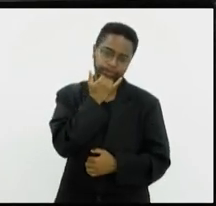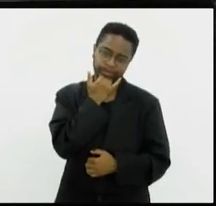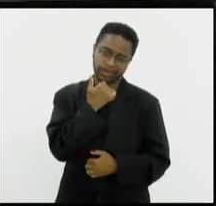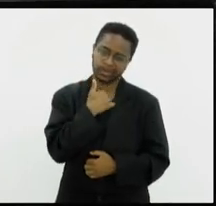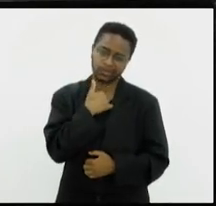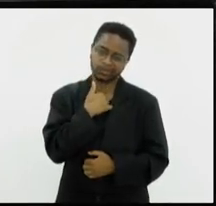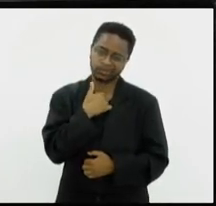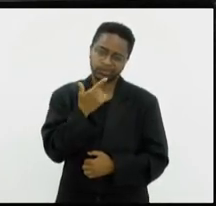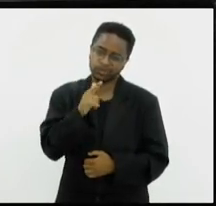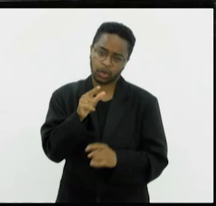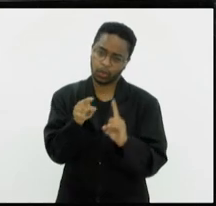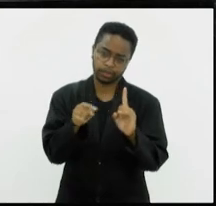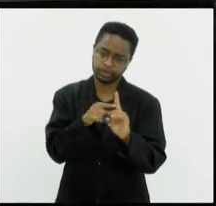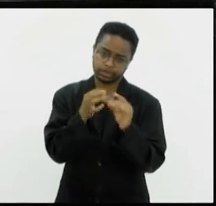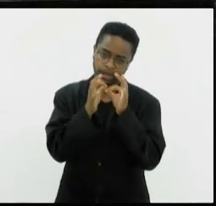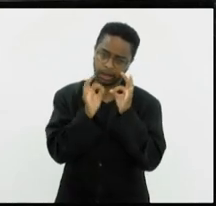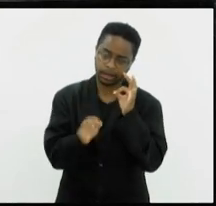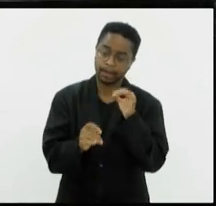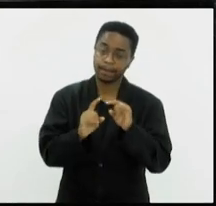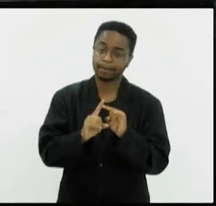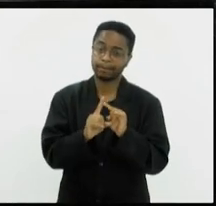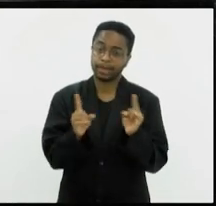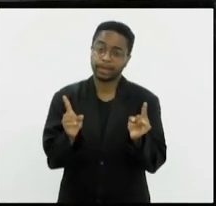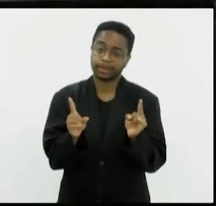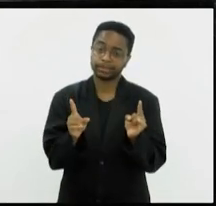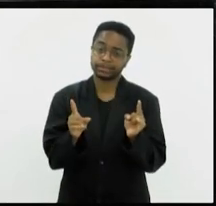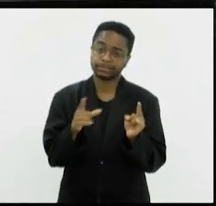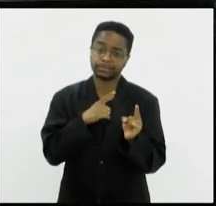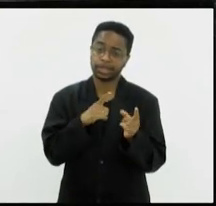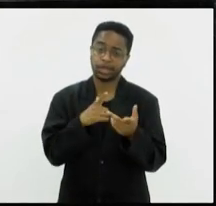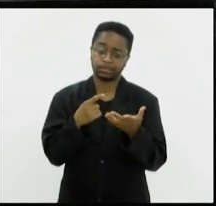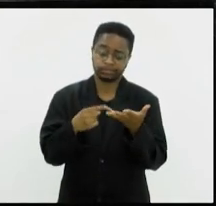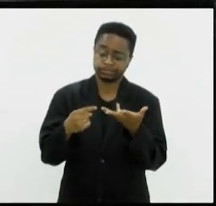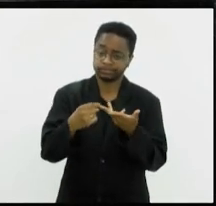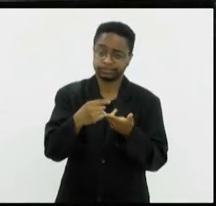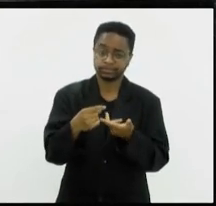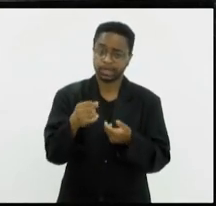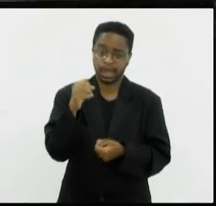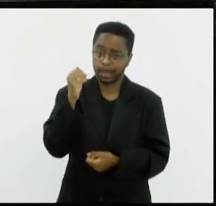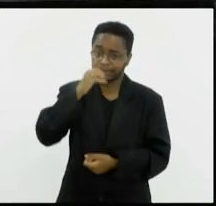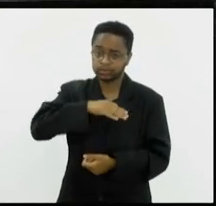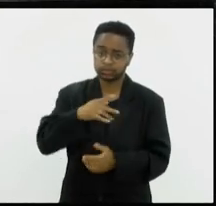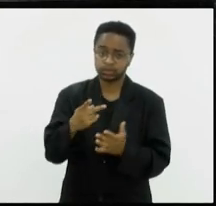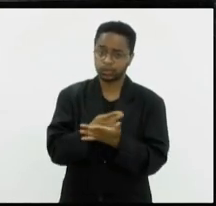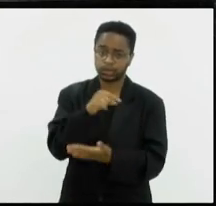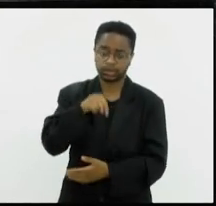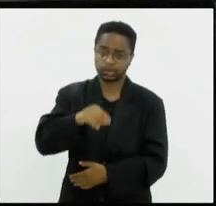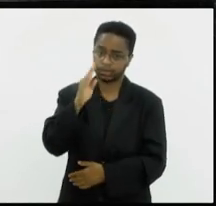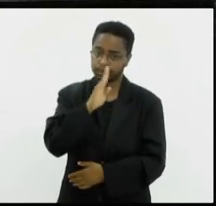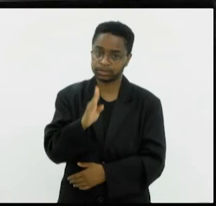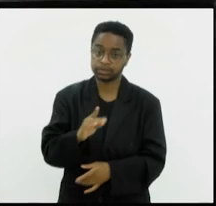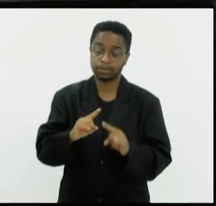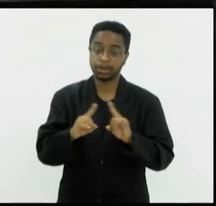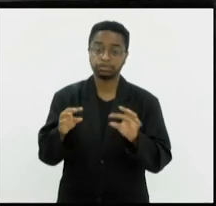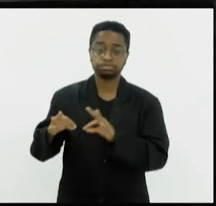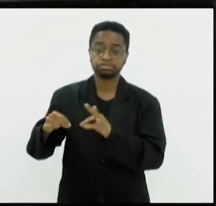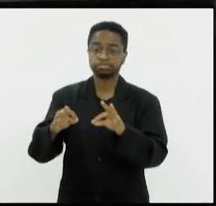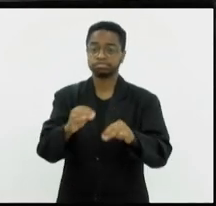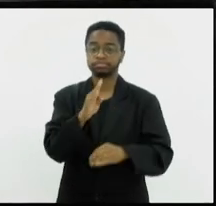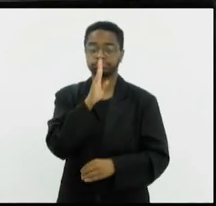assim não ia mas e eh eh as barbaridades estão acontecendo no Brasil e sob um